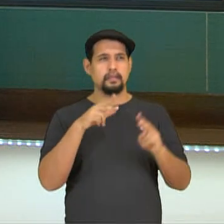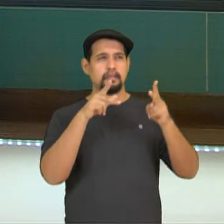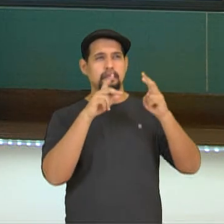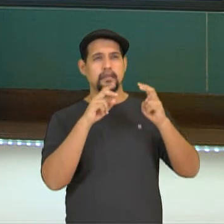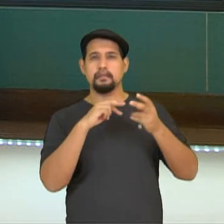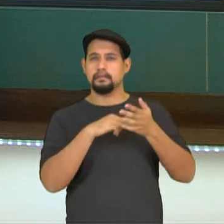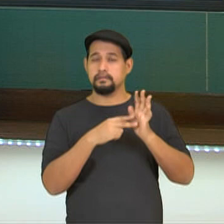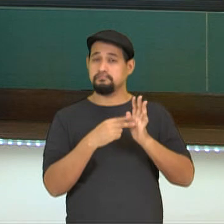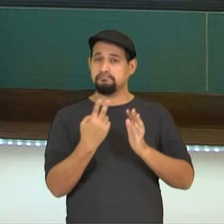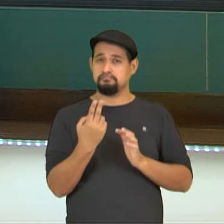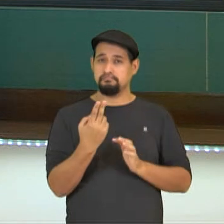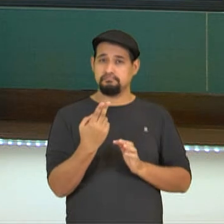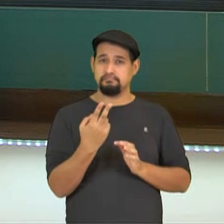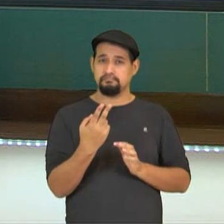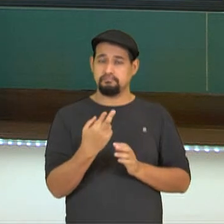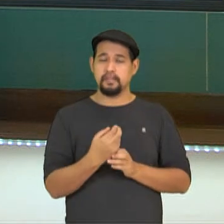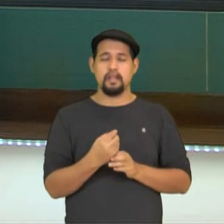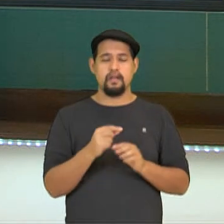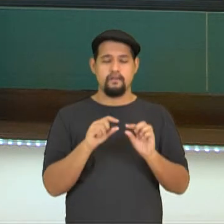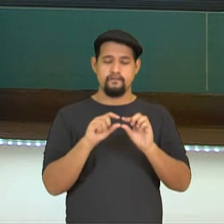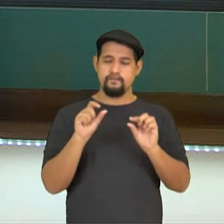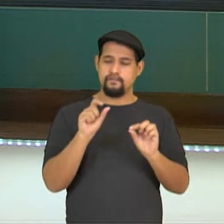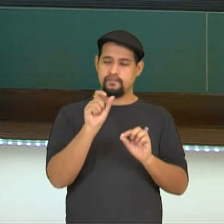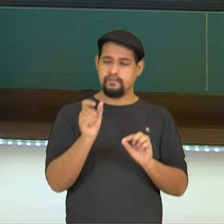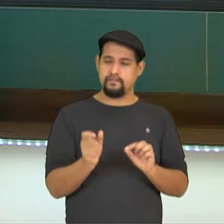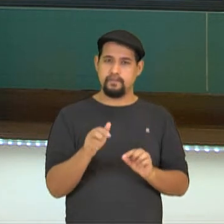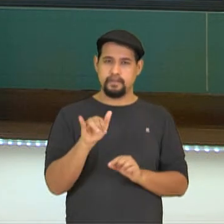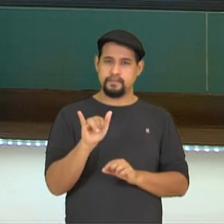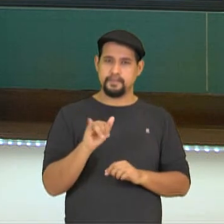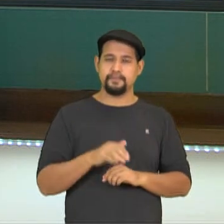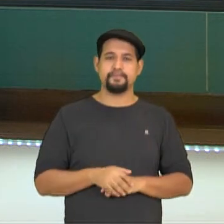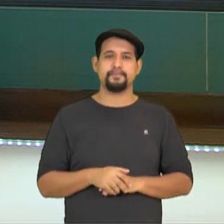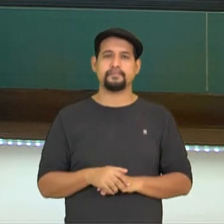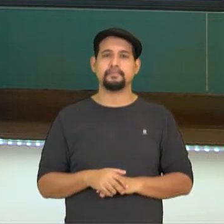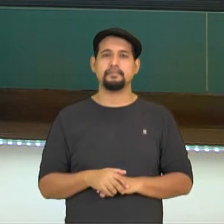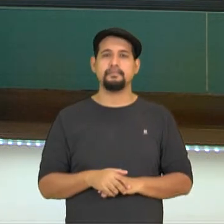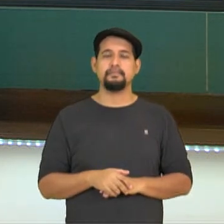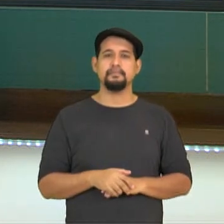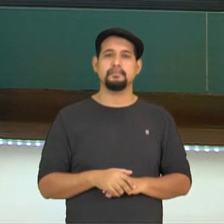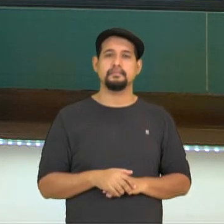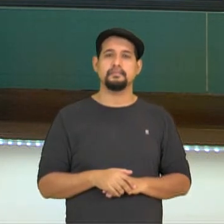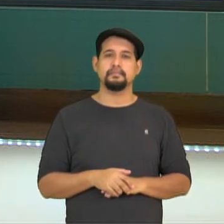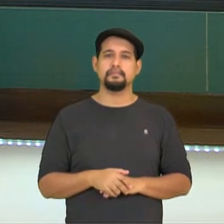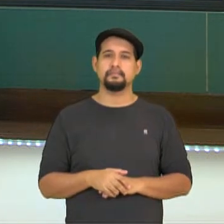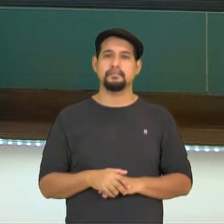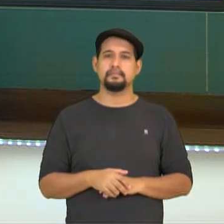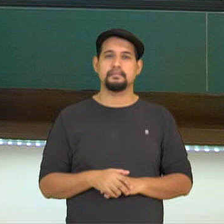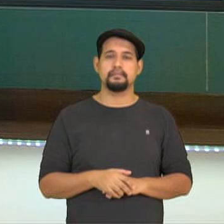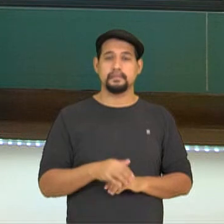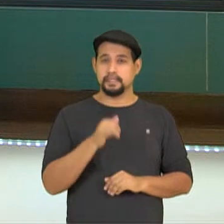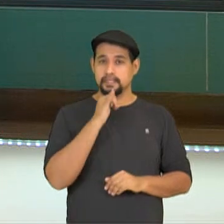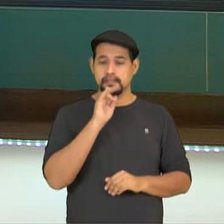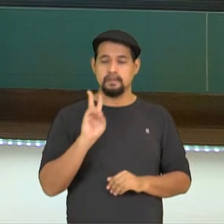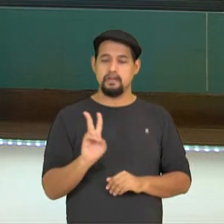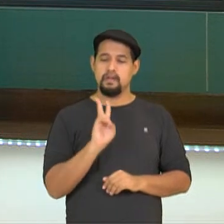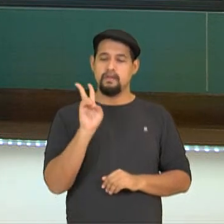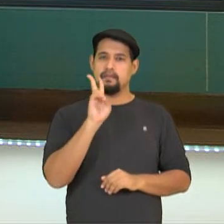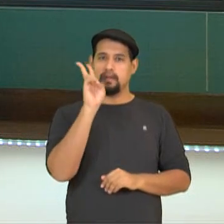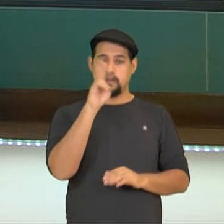ser simétrica em relação ao eixo vertical, o eixo y. Okay? Então aqui, né, para o valor